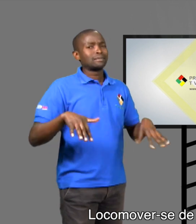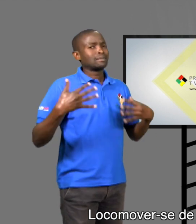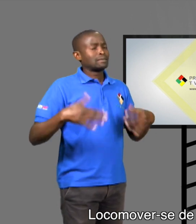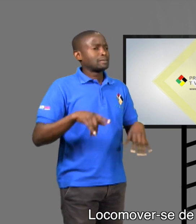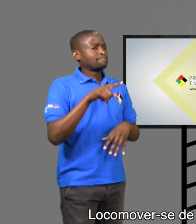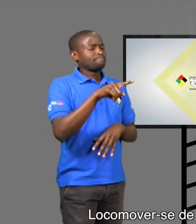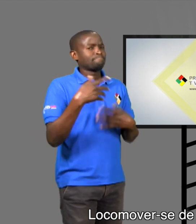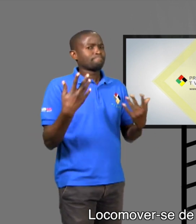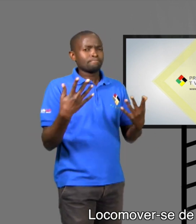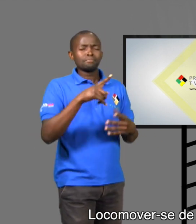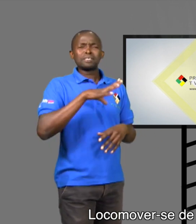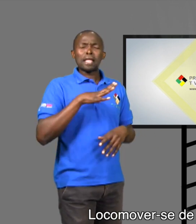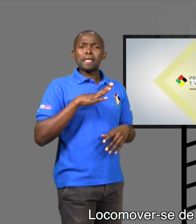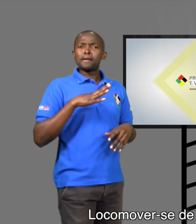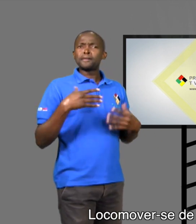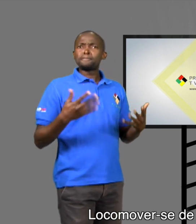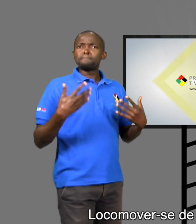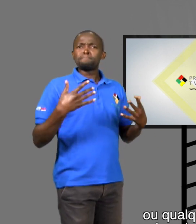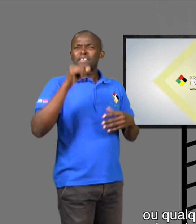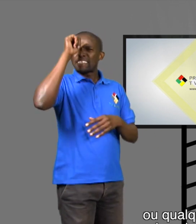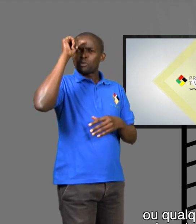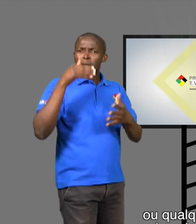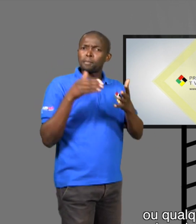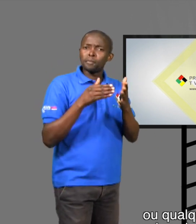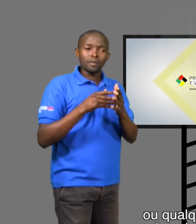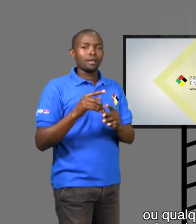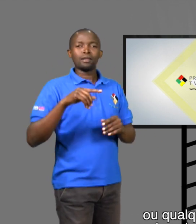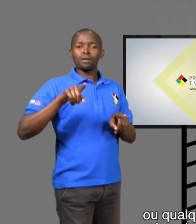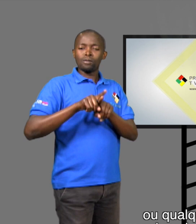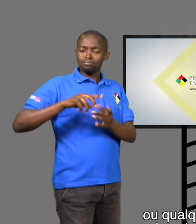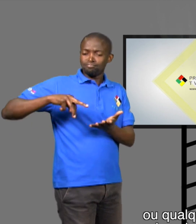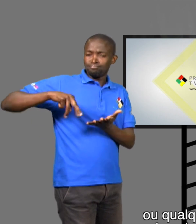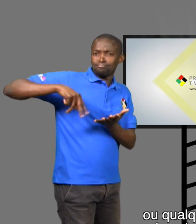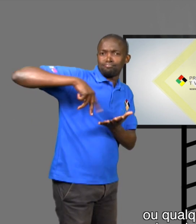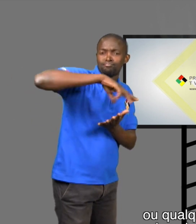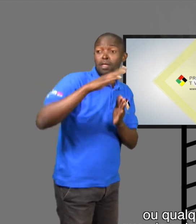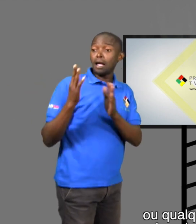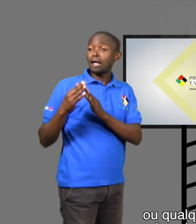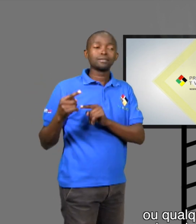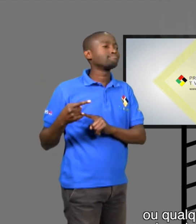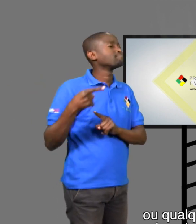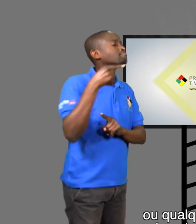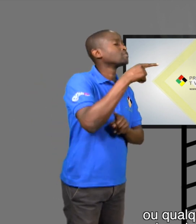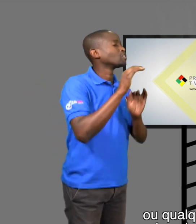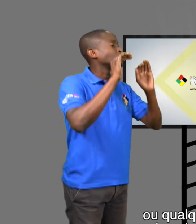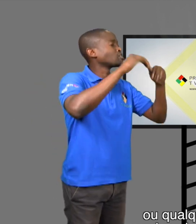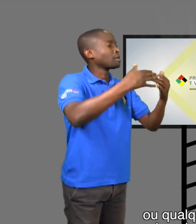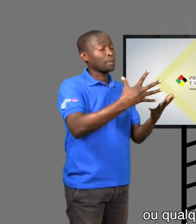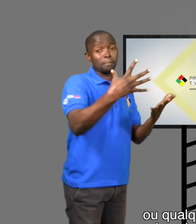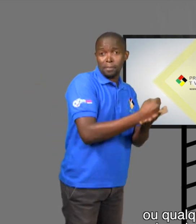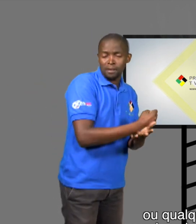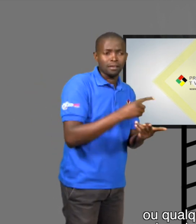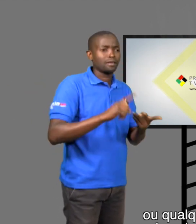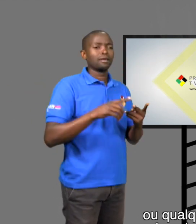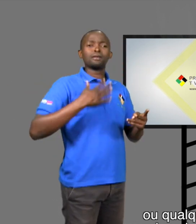Locomover-se de casa para a paragem, ou qualquer lugar em que ela quisesse ir,